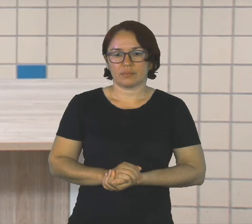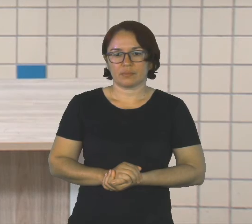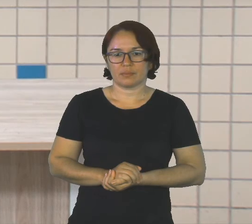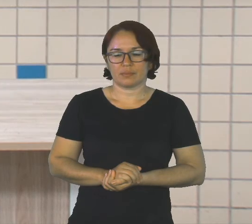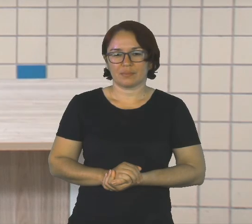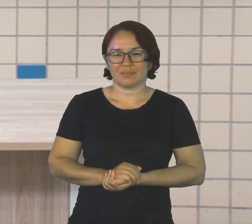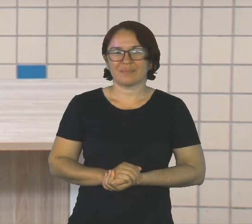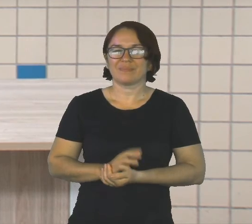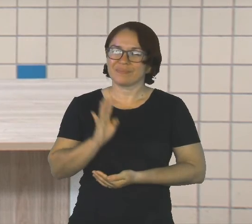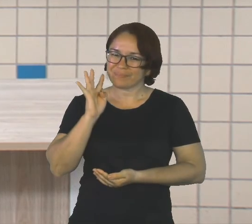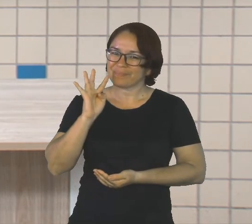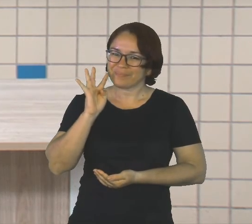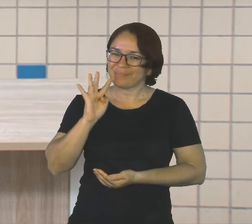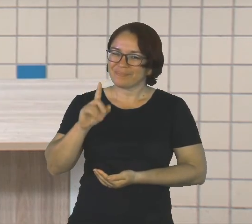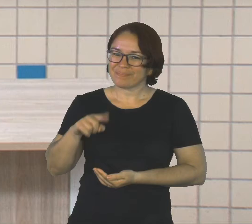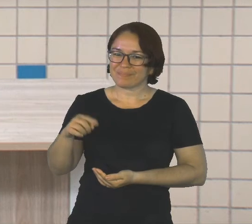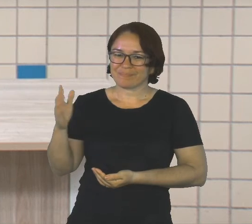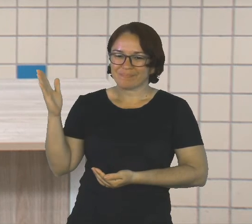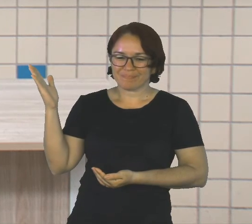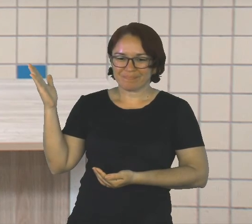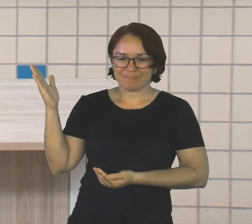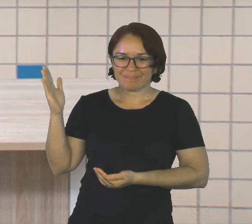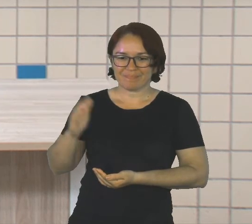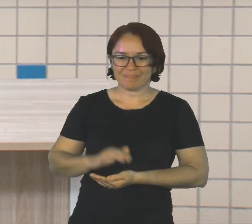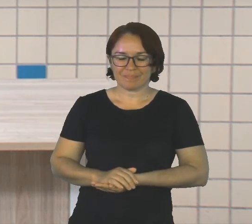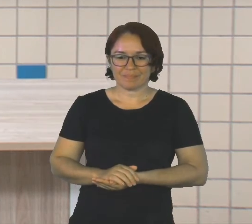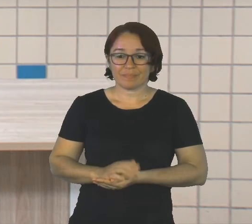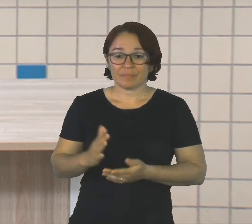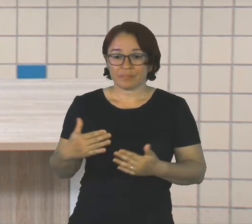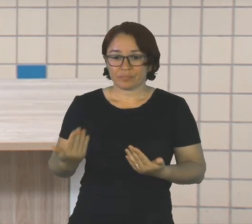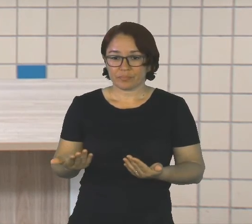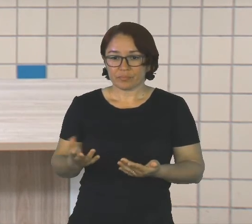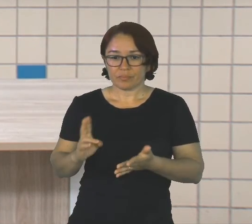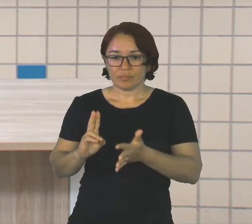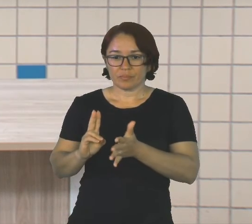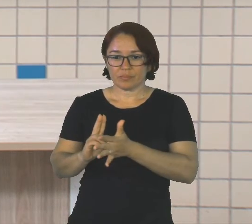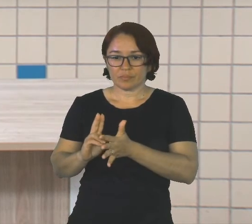Que interessante, não é mesmo? A identidade de cada povo